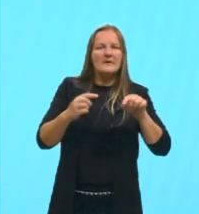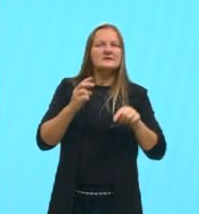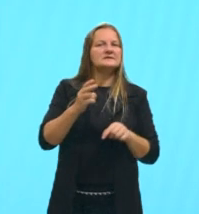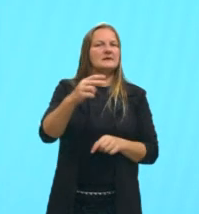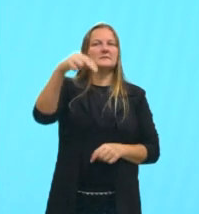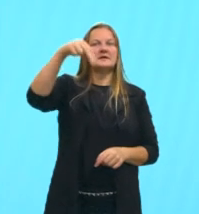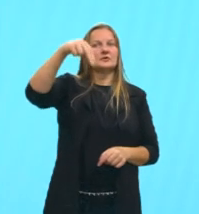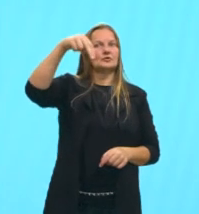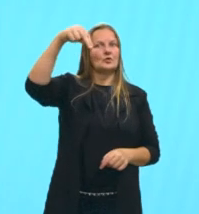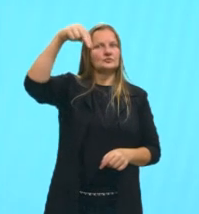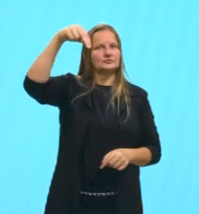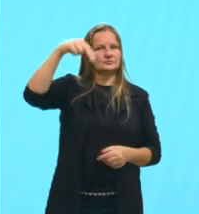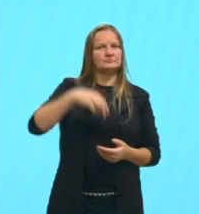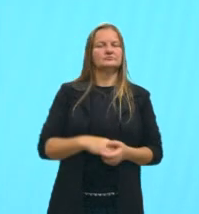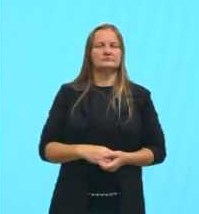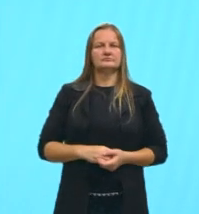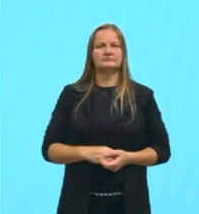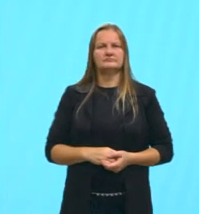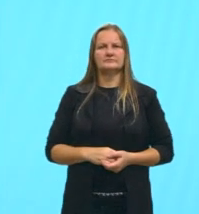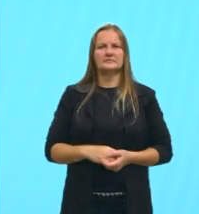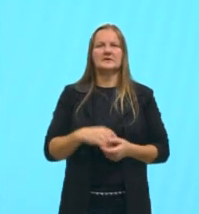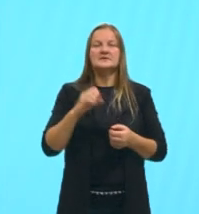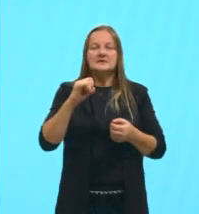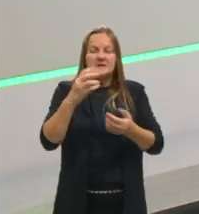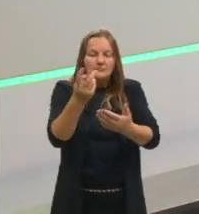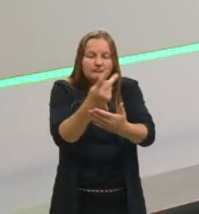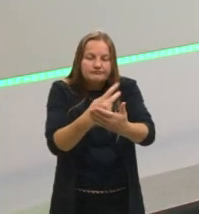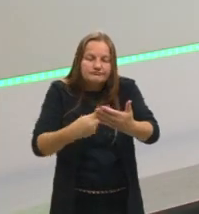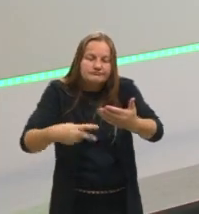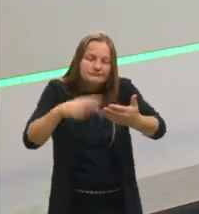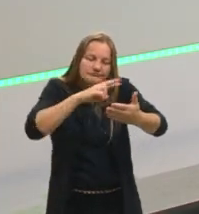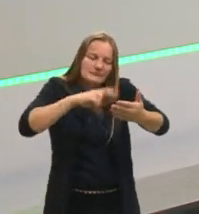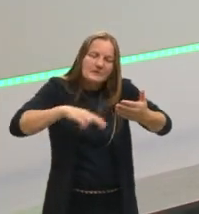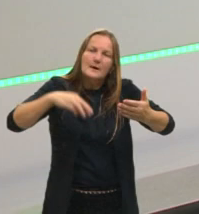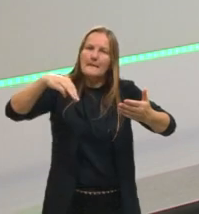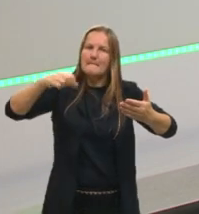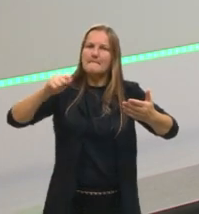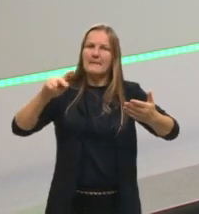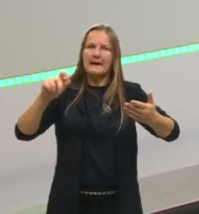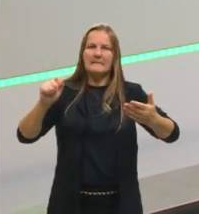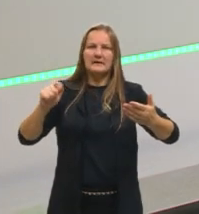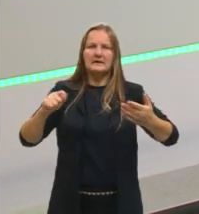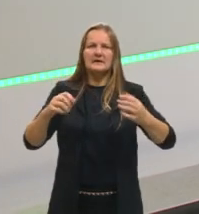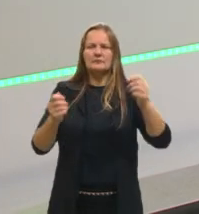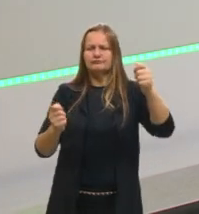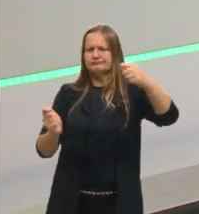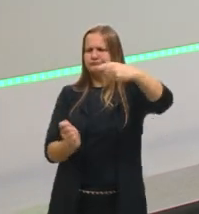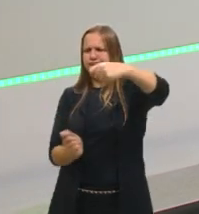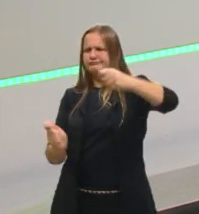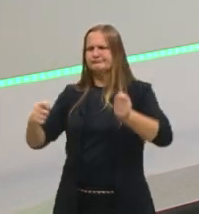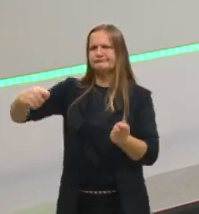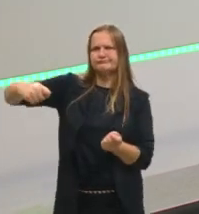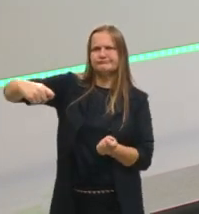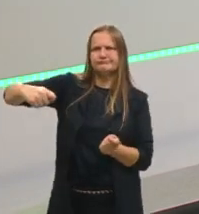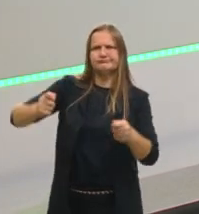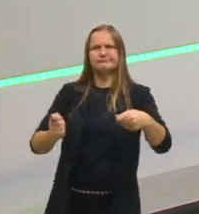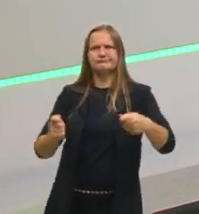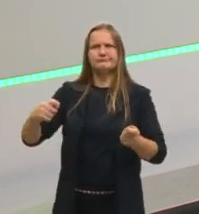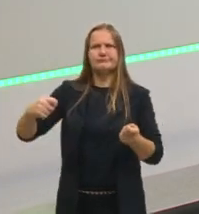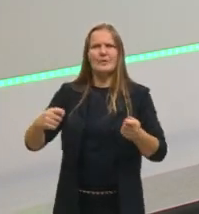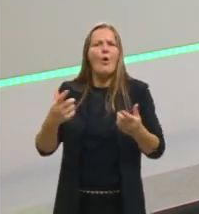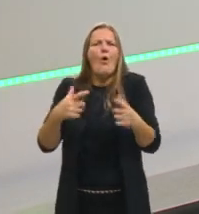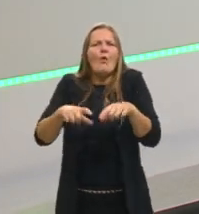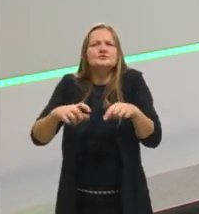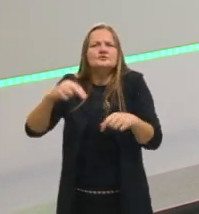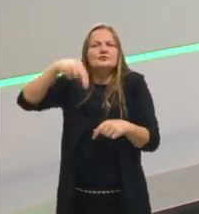isso aqui fundamental querem ler uma carta quero ler um mapa eu tenho que ir nortear esse mapa eu